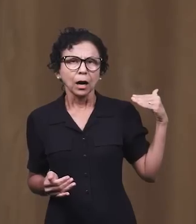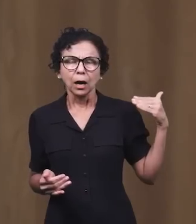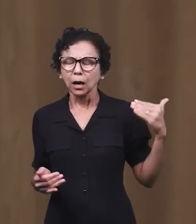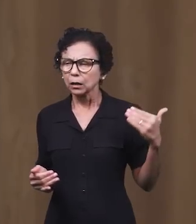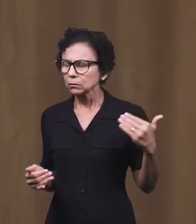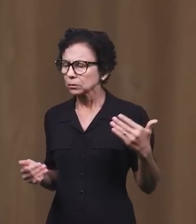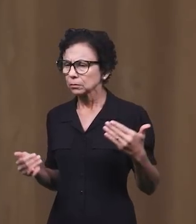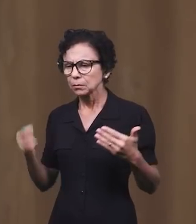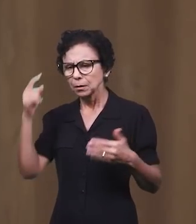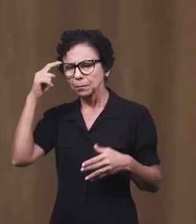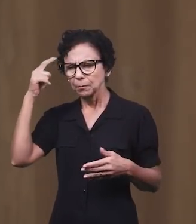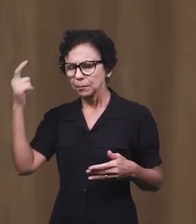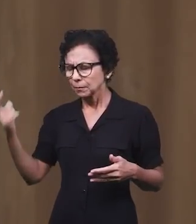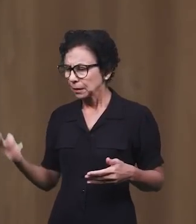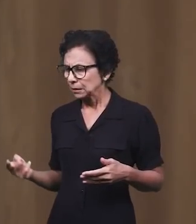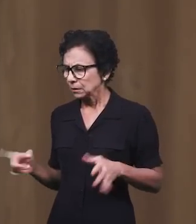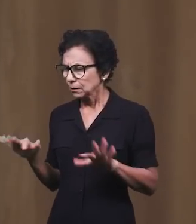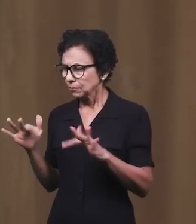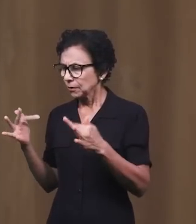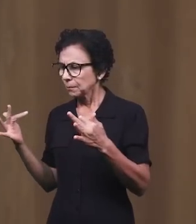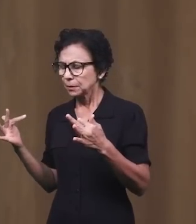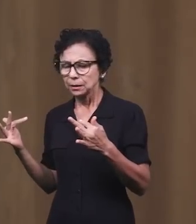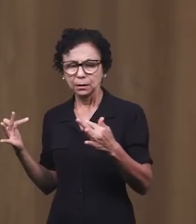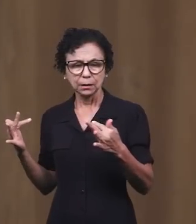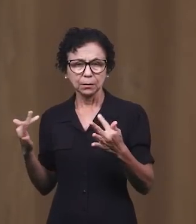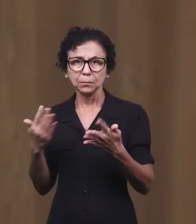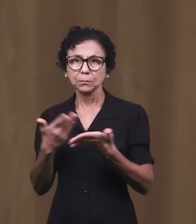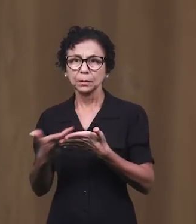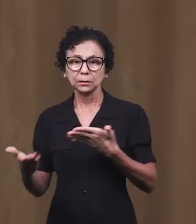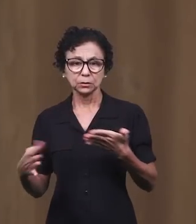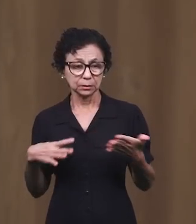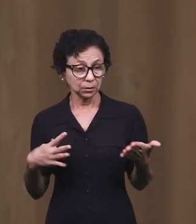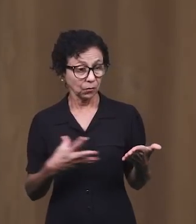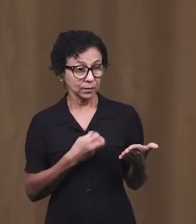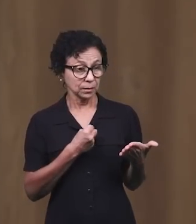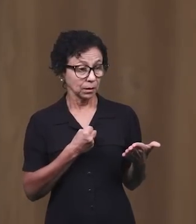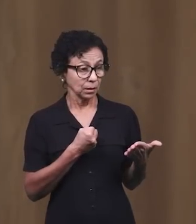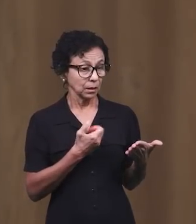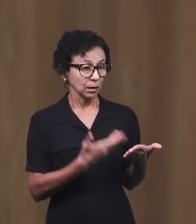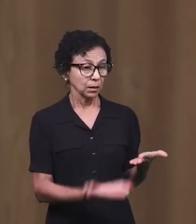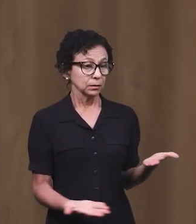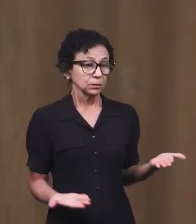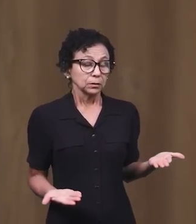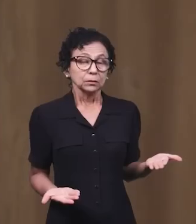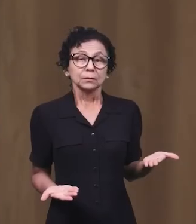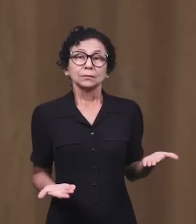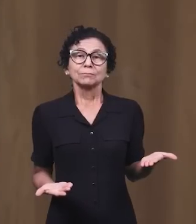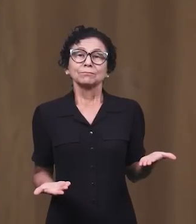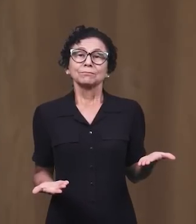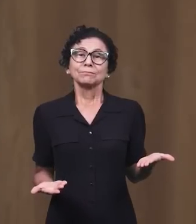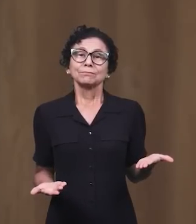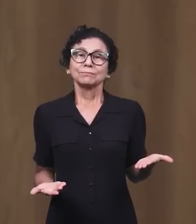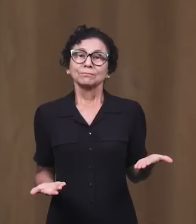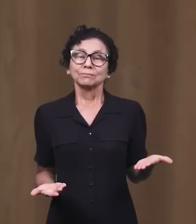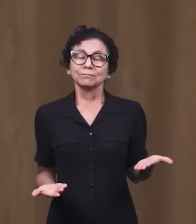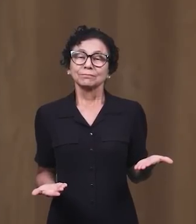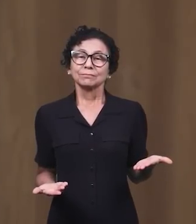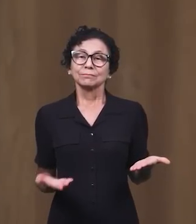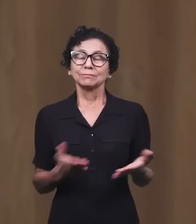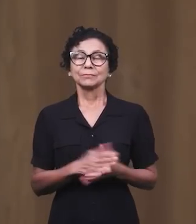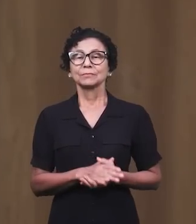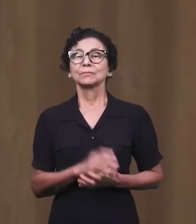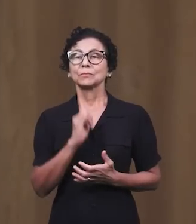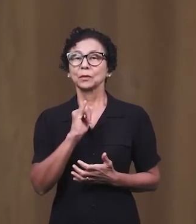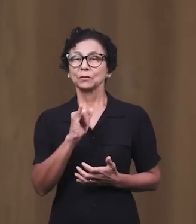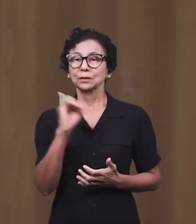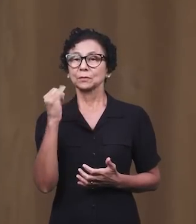Perdeu a esposa, perdeu os filhos, perdeu a salvação. Então, fica aqui esse alerta